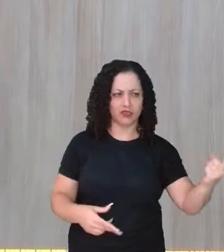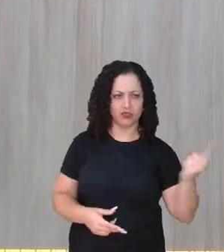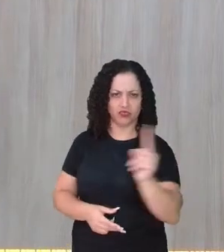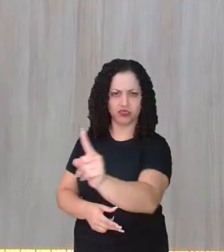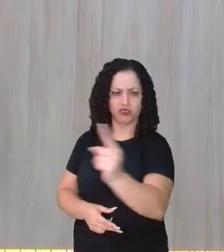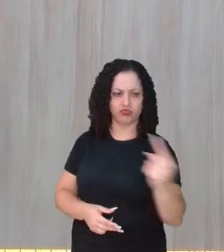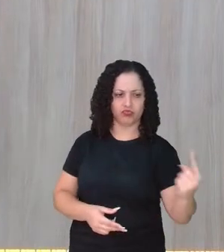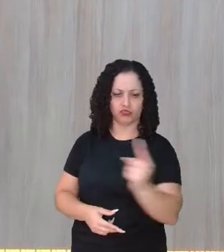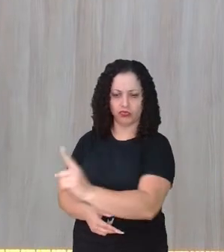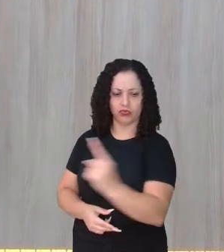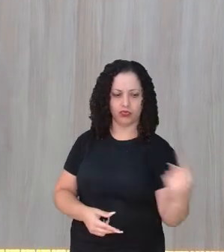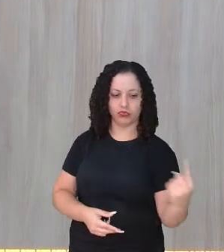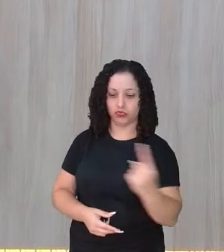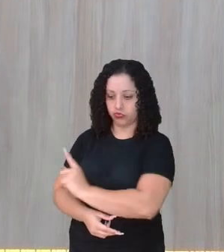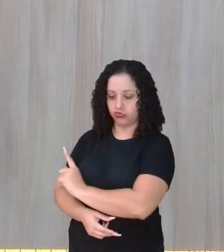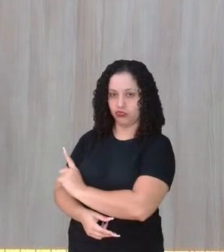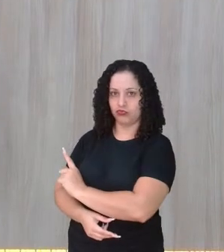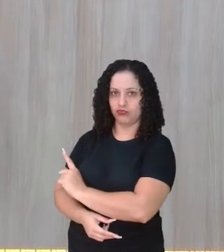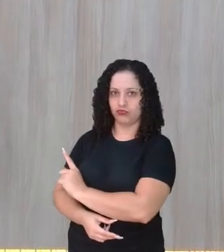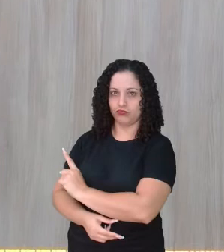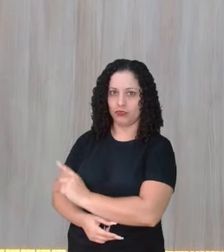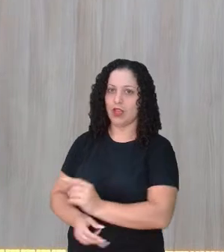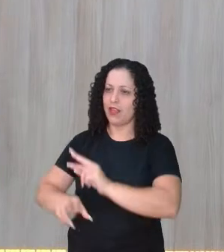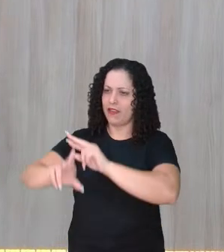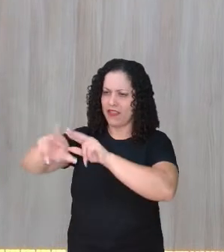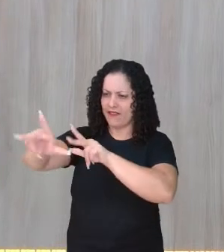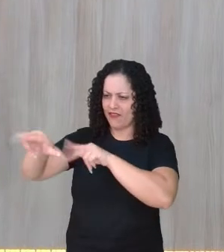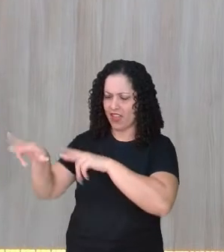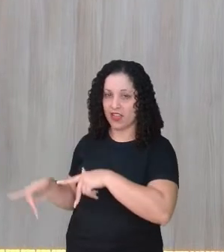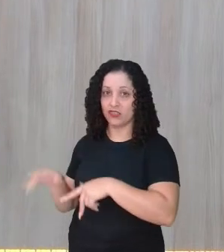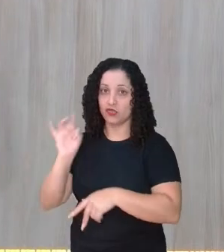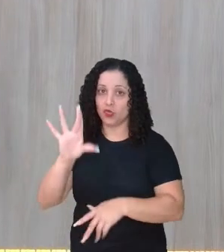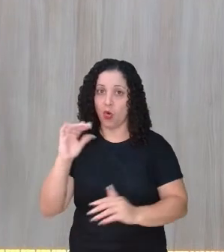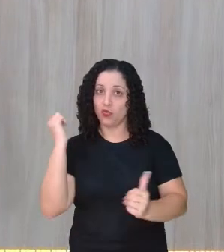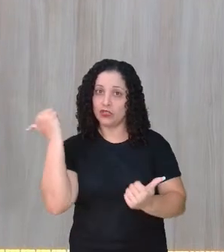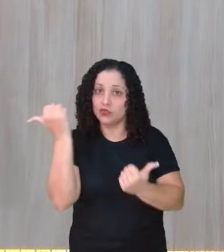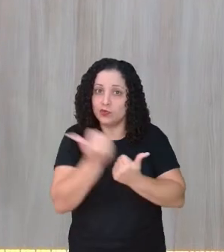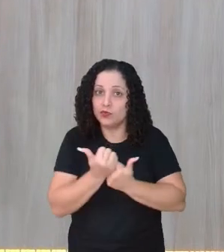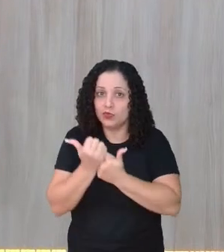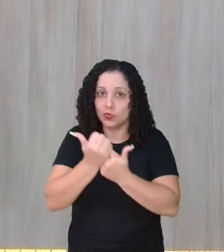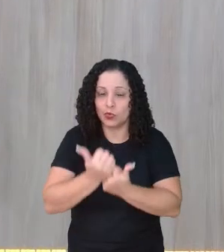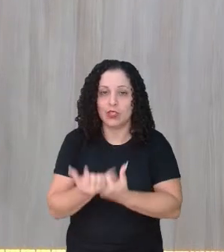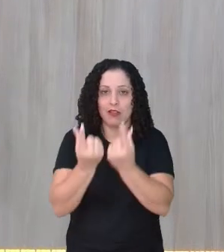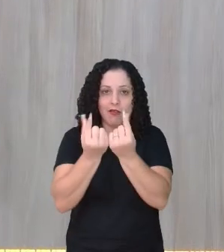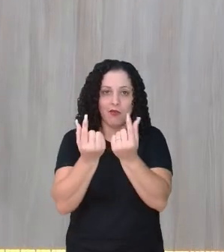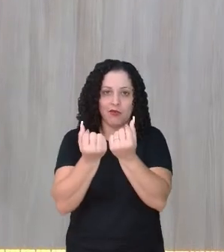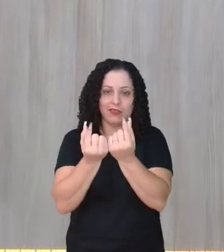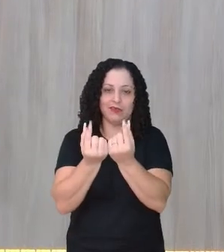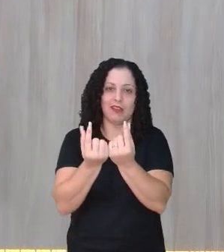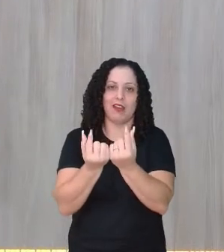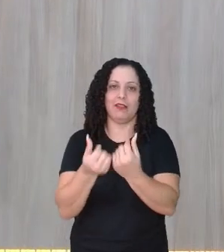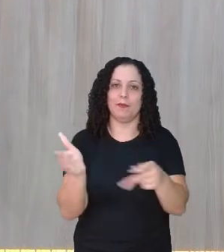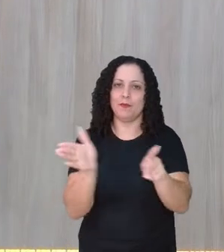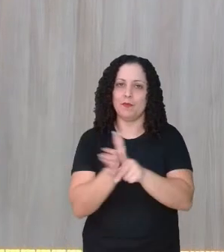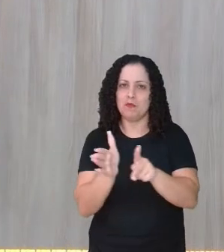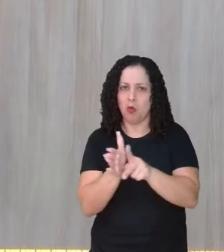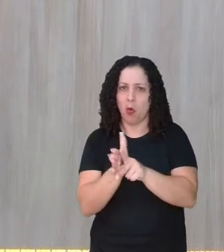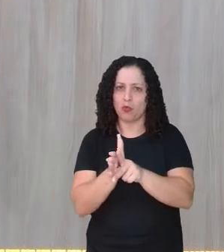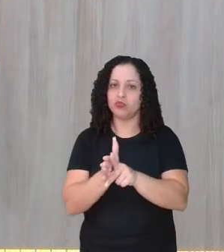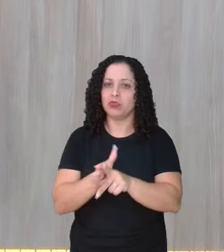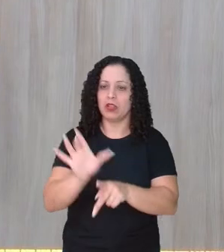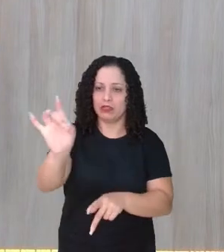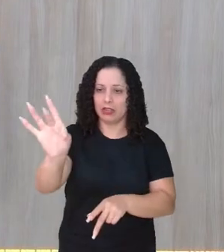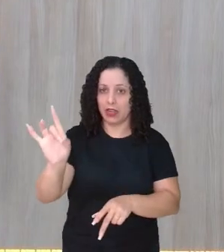mercados diferentes e elas só fazem substituir, certo? O valor que ela achou no mercado